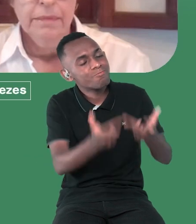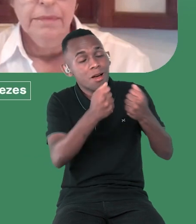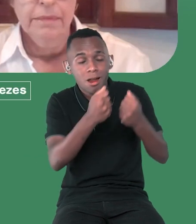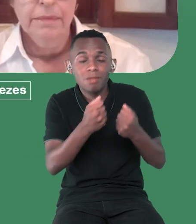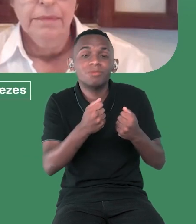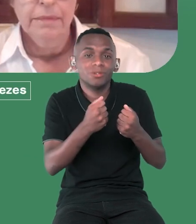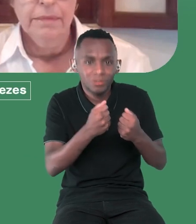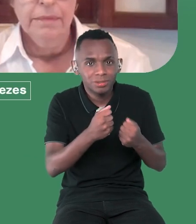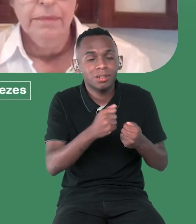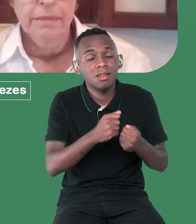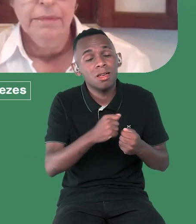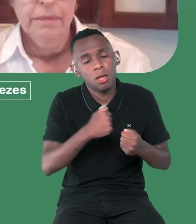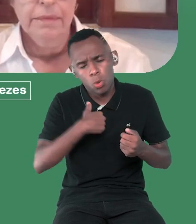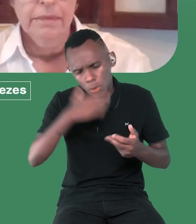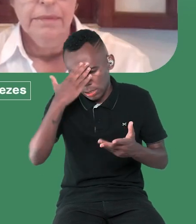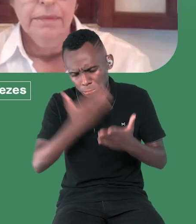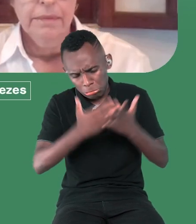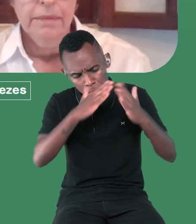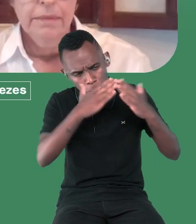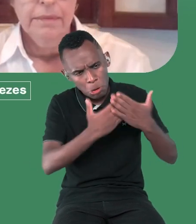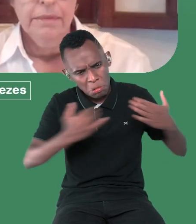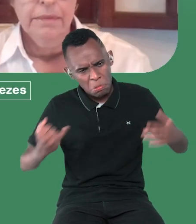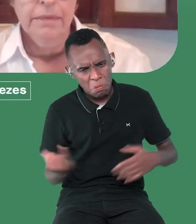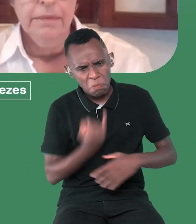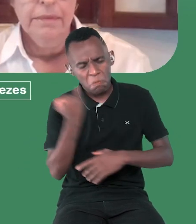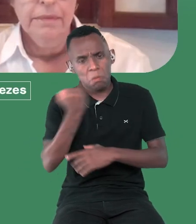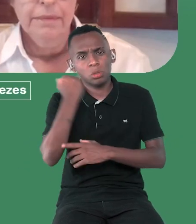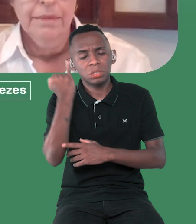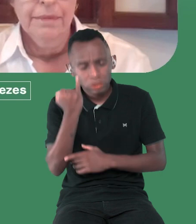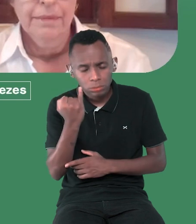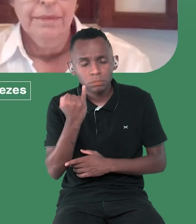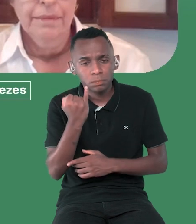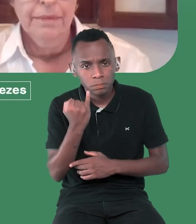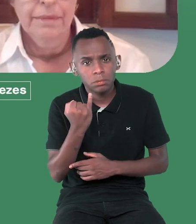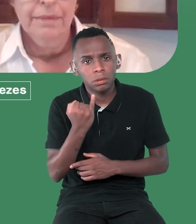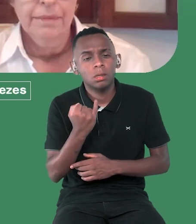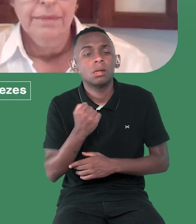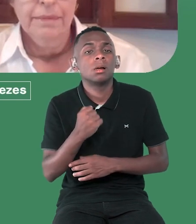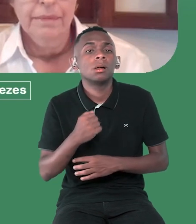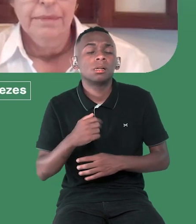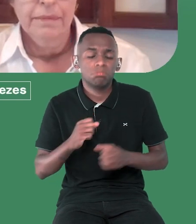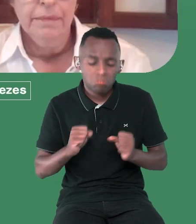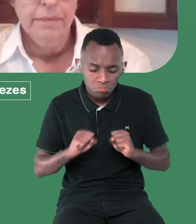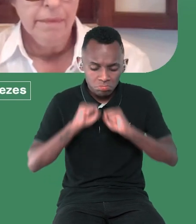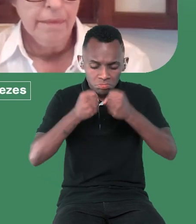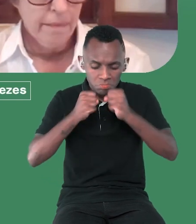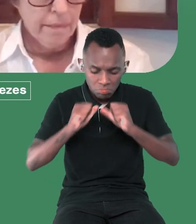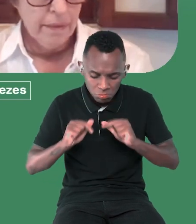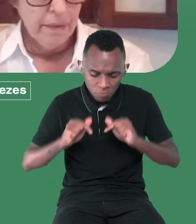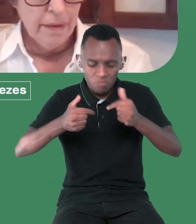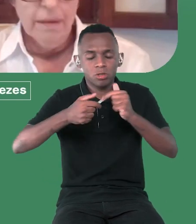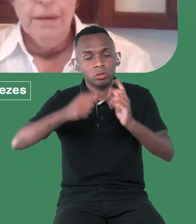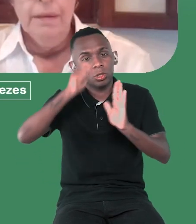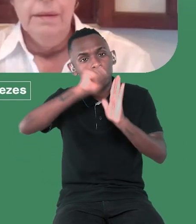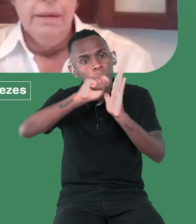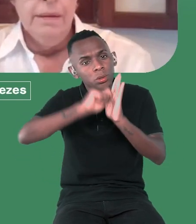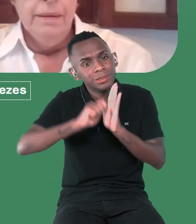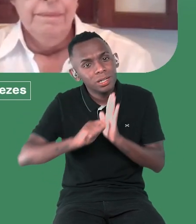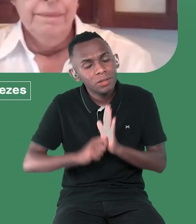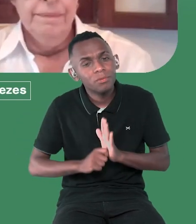dizer assim que a escola foi fundamental para dar toda essa força, né? Para eu